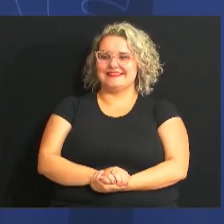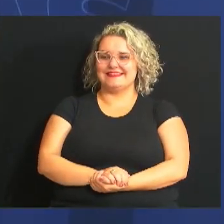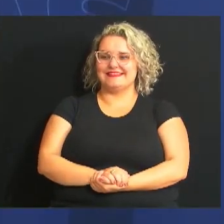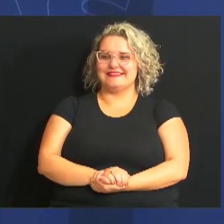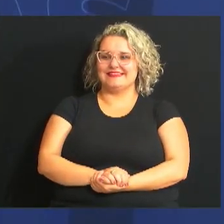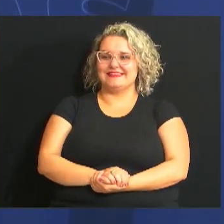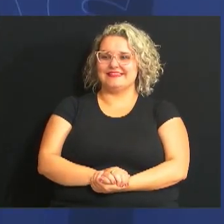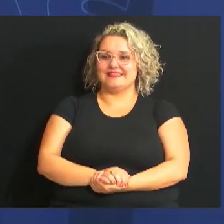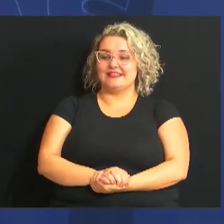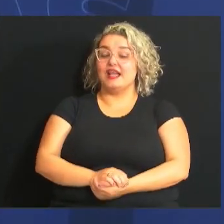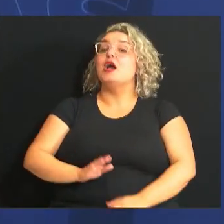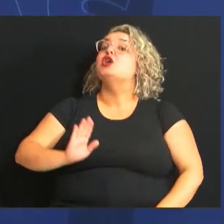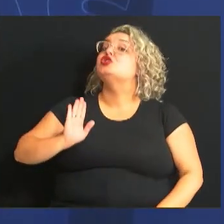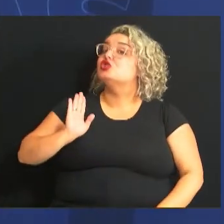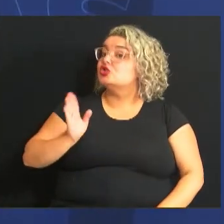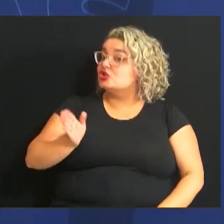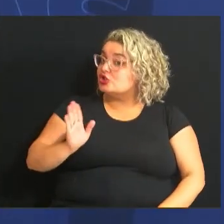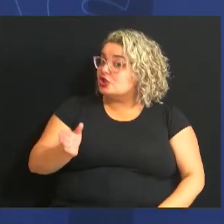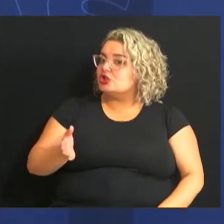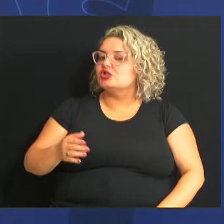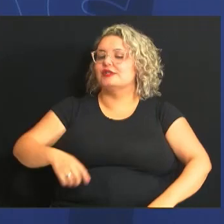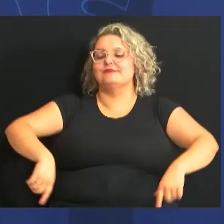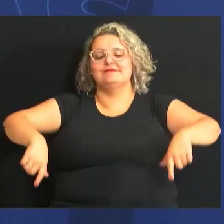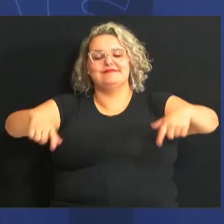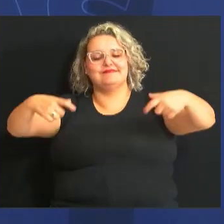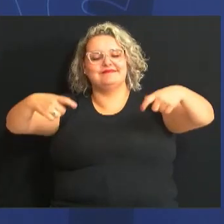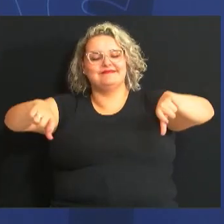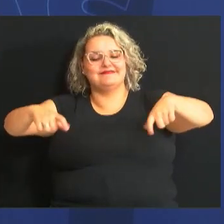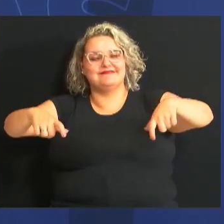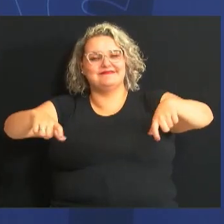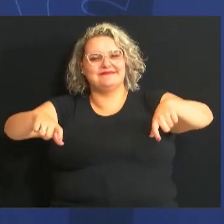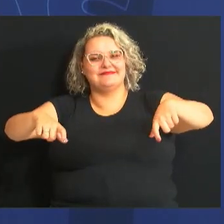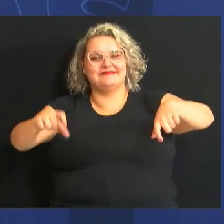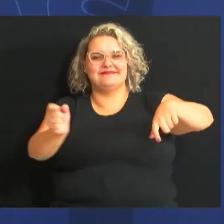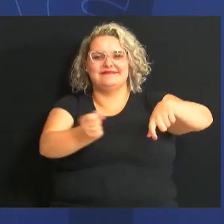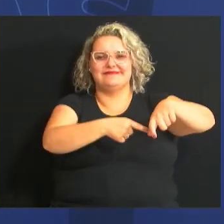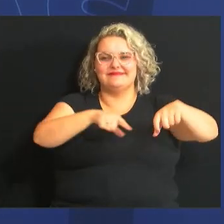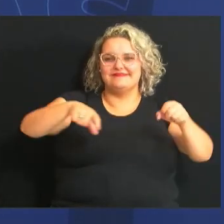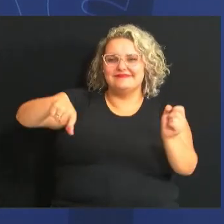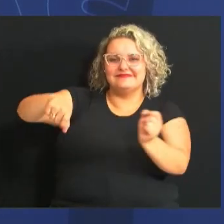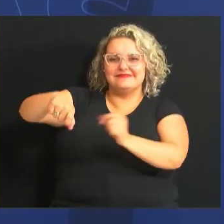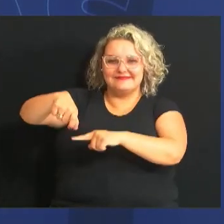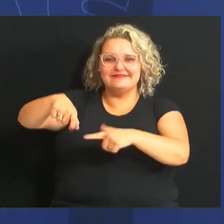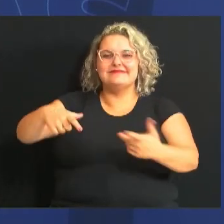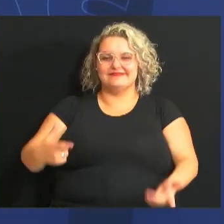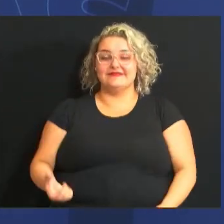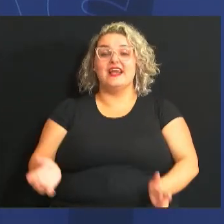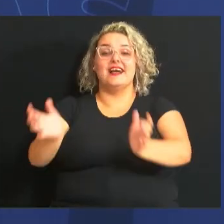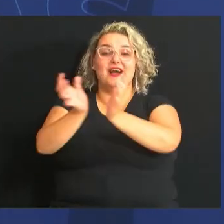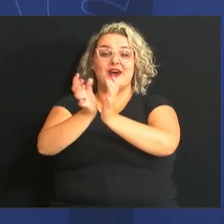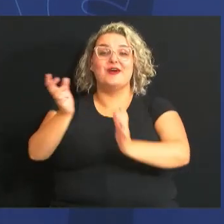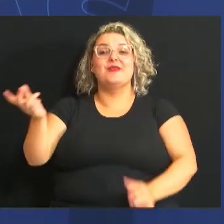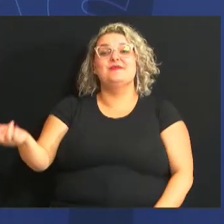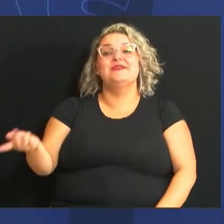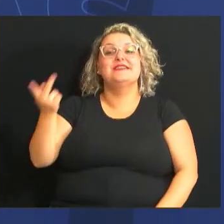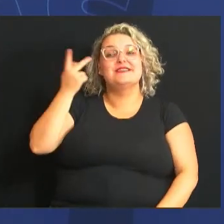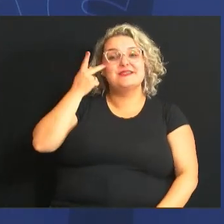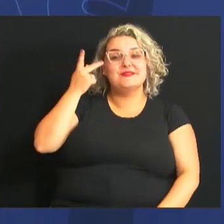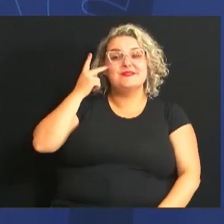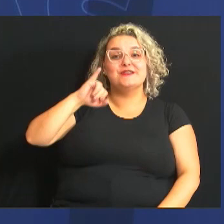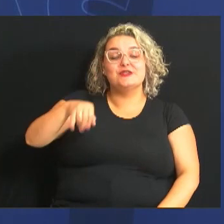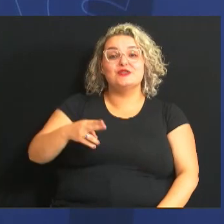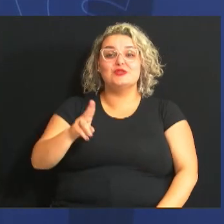Então já nós vamos balançar as redes então da Copa São Paulo de Futebol Júnior, mostrar 5 gols e a vitória